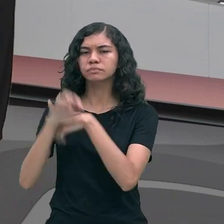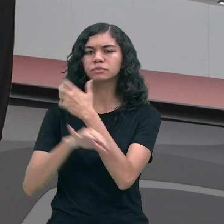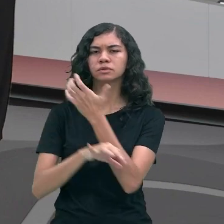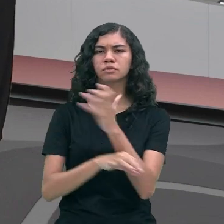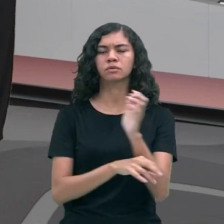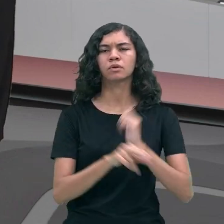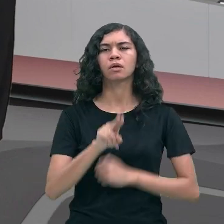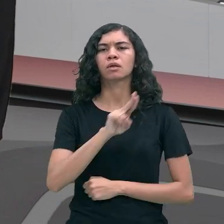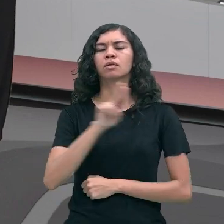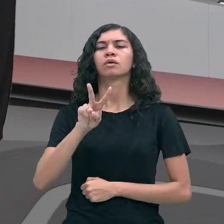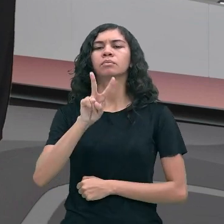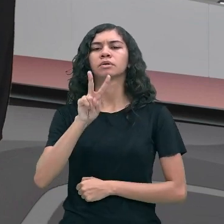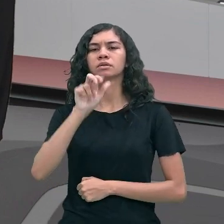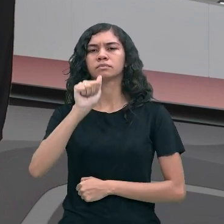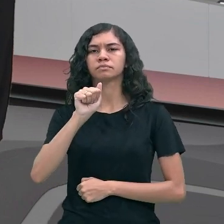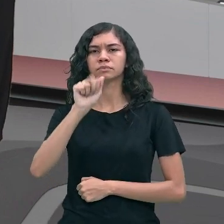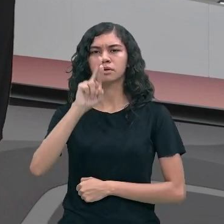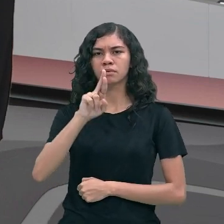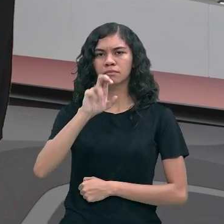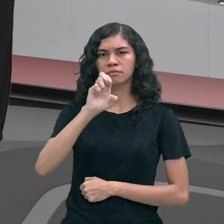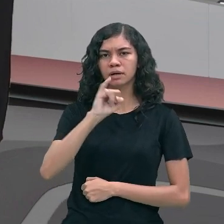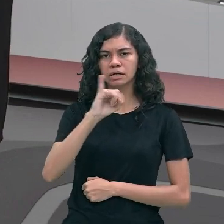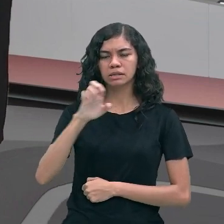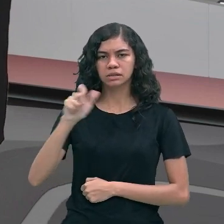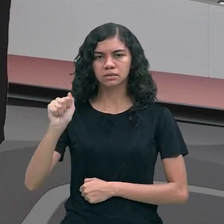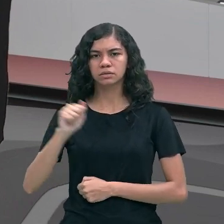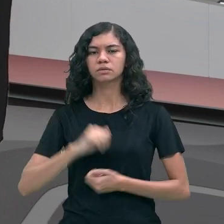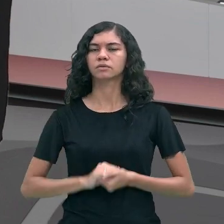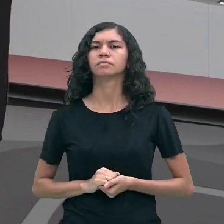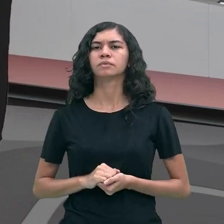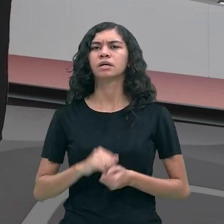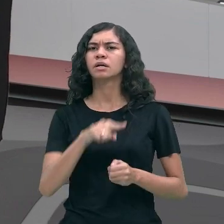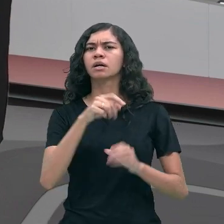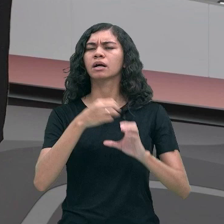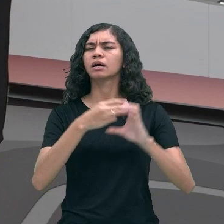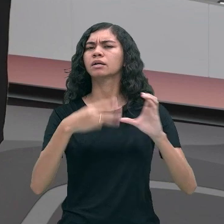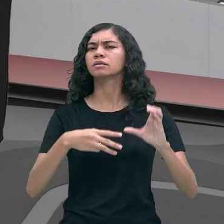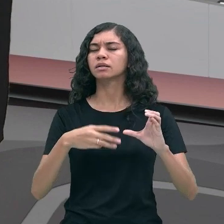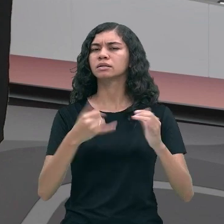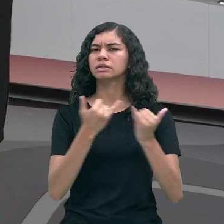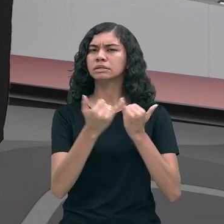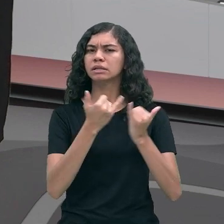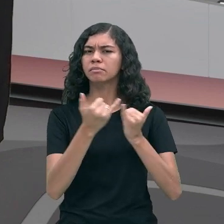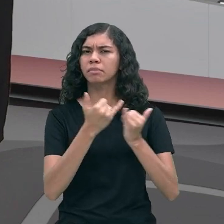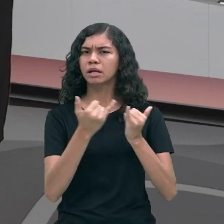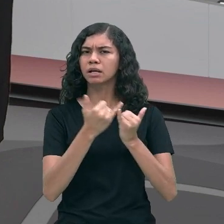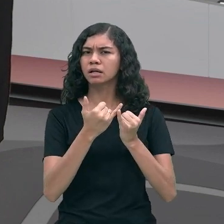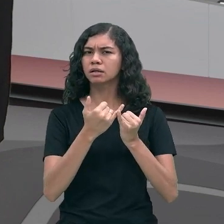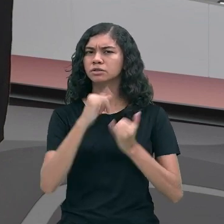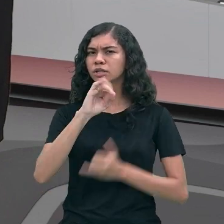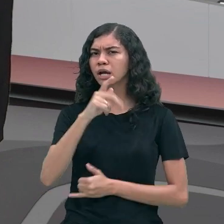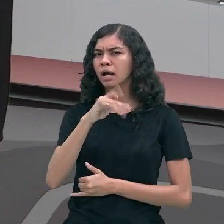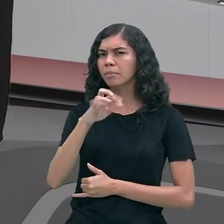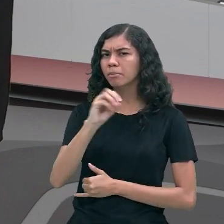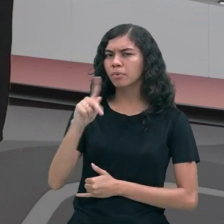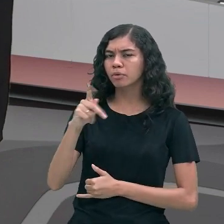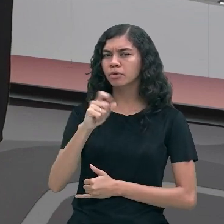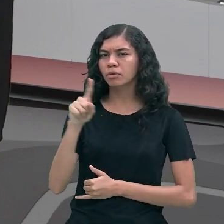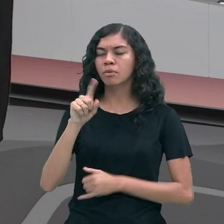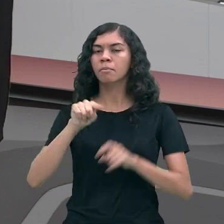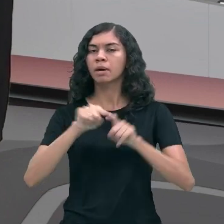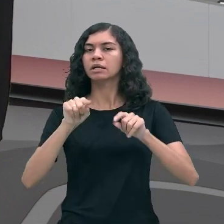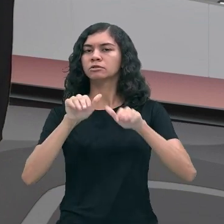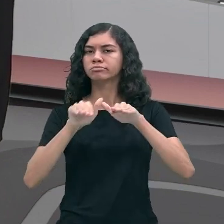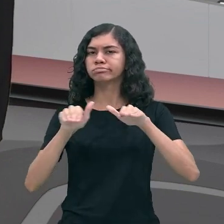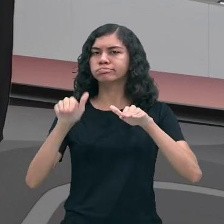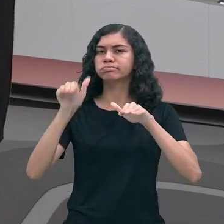várzea. Ela vai apresentar características semelhantes à mata do igapó e também aquela mata de nível mais elevado,